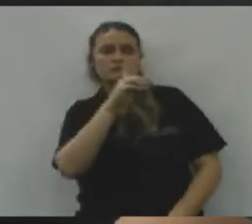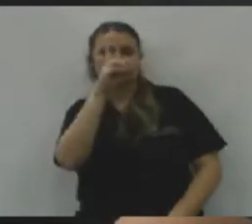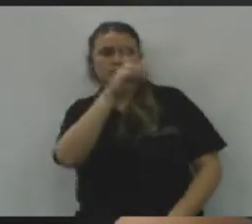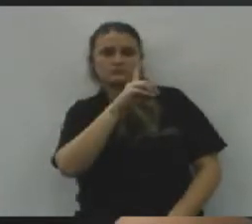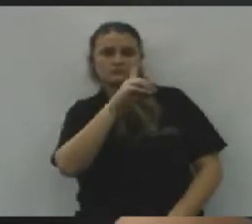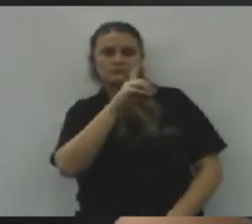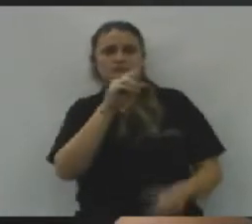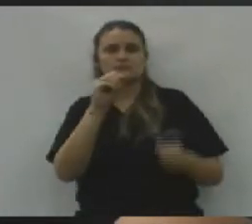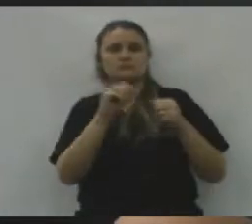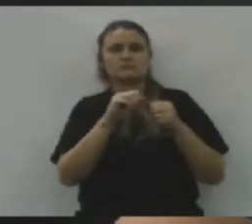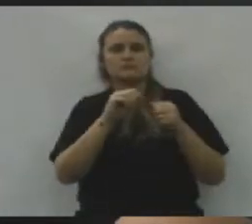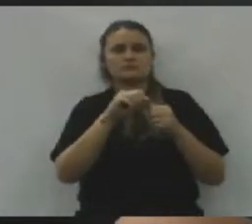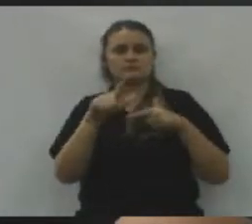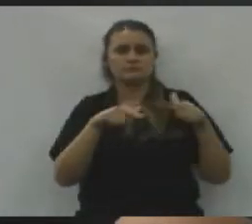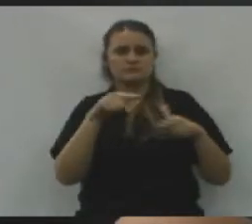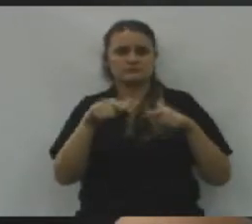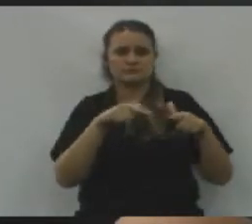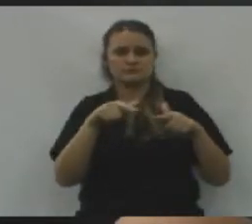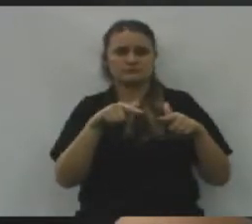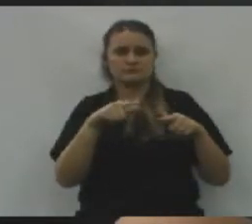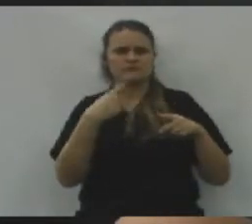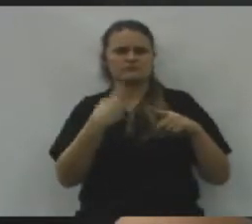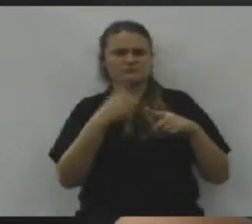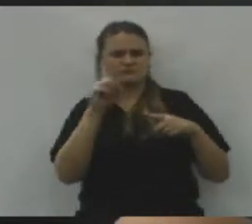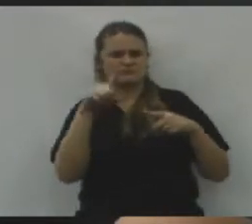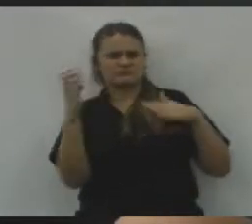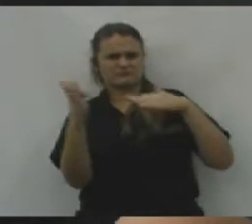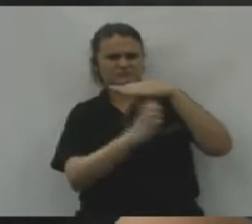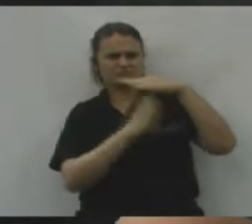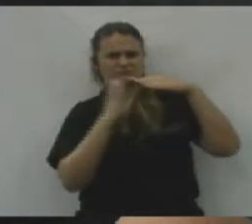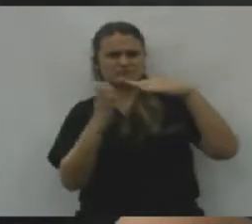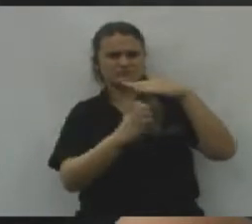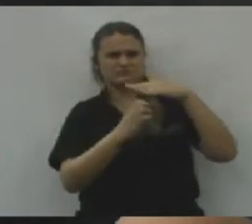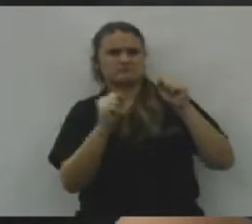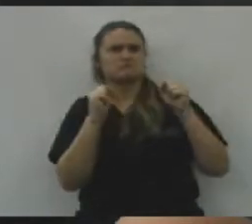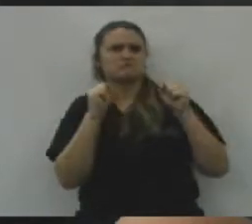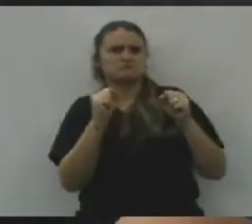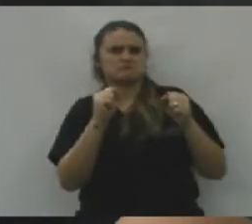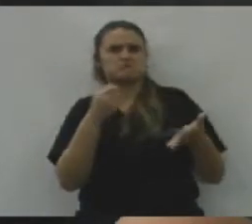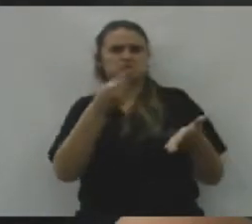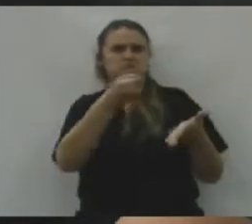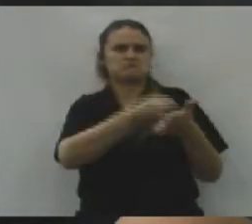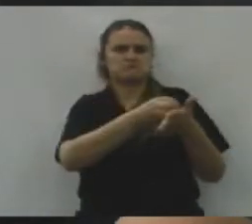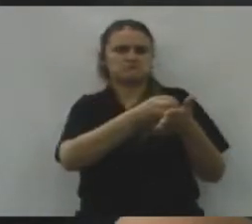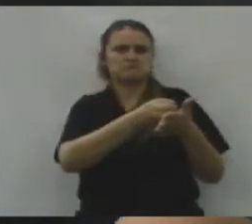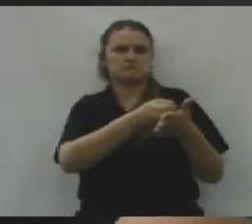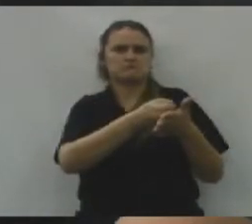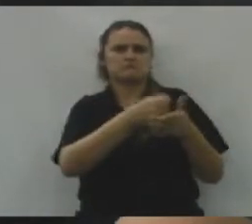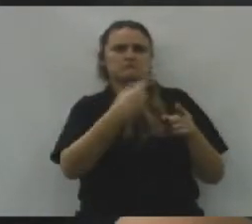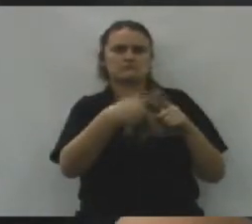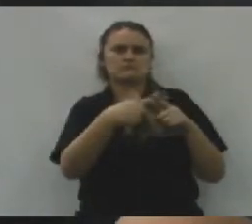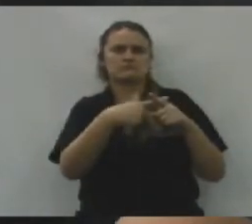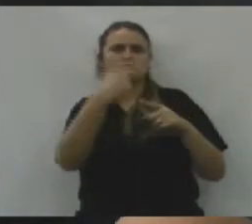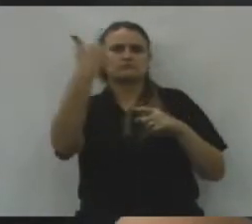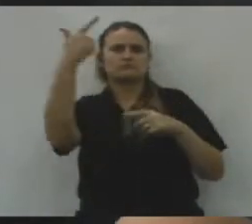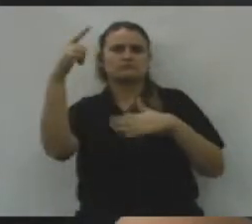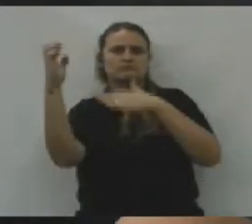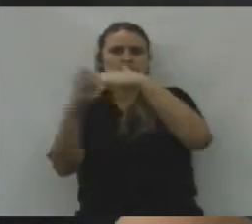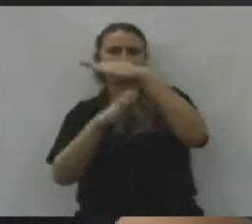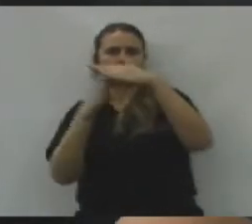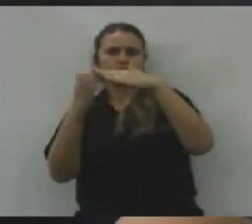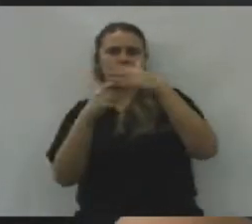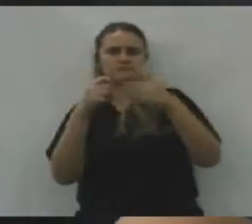ser feito esse trabalho, uma vez que são empresas terceirizadas, que é uma empresa terceirizada que presta esse serviço,